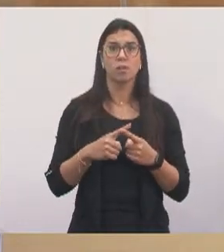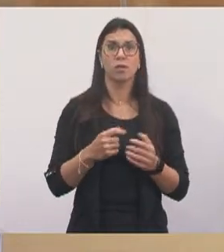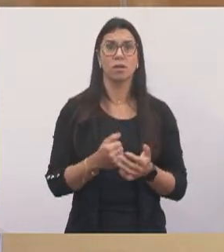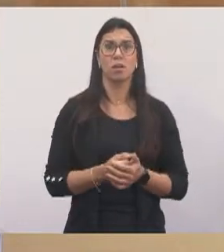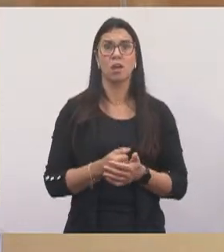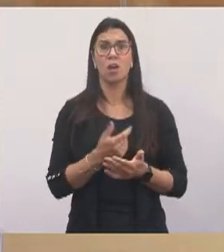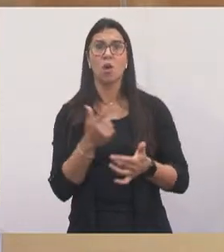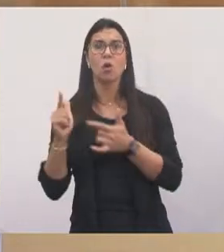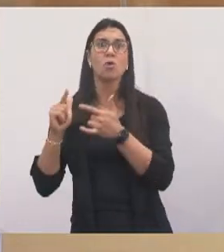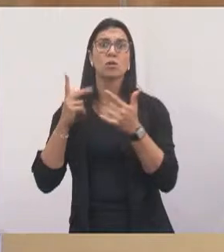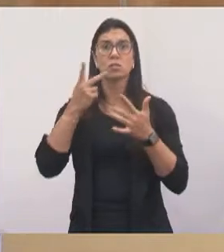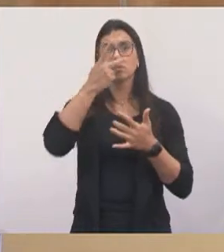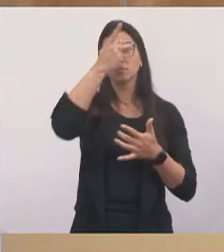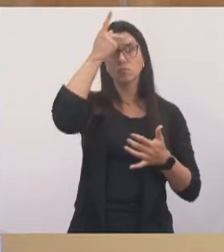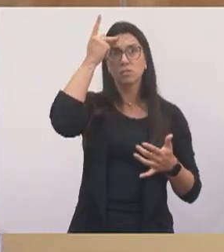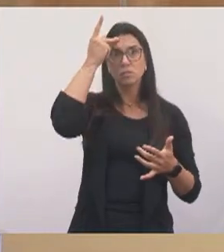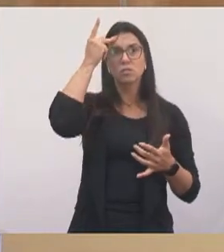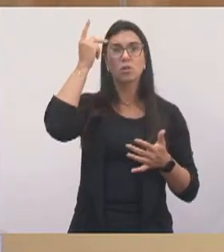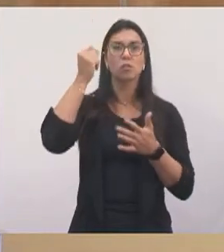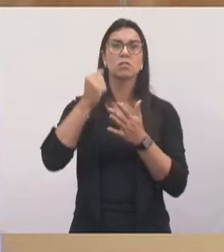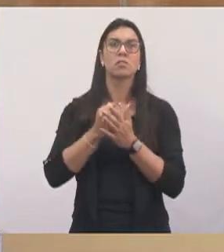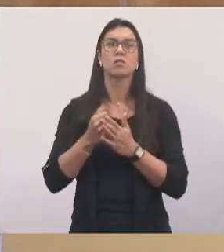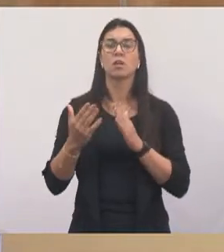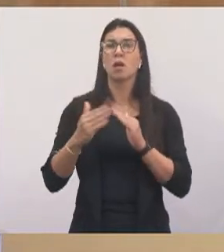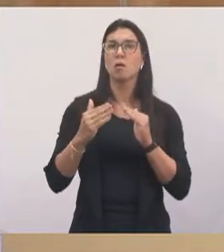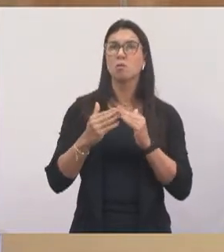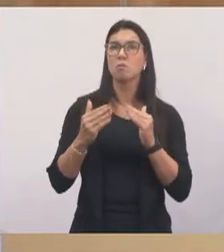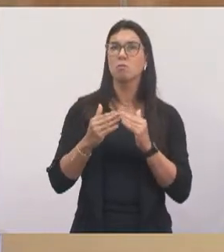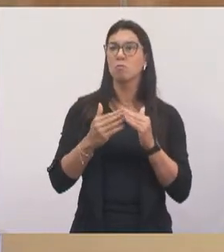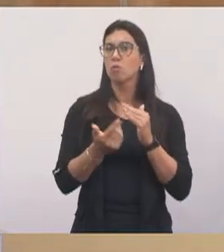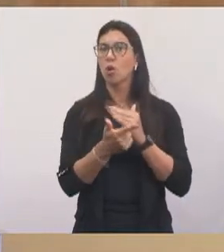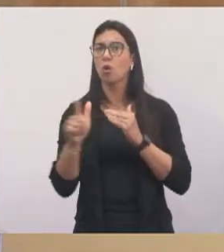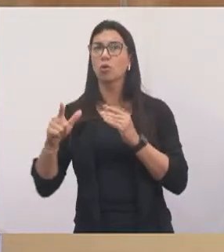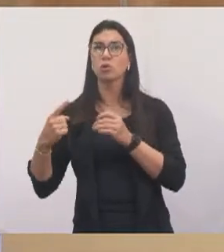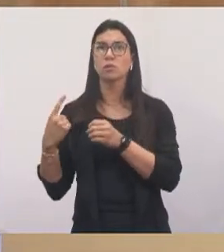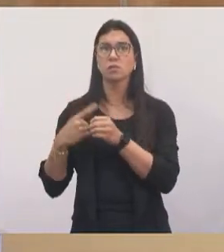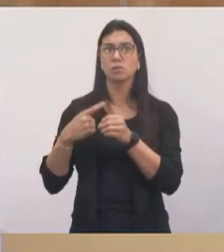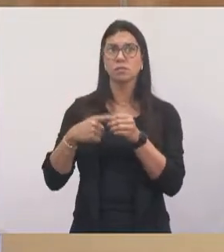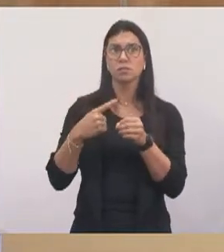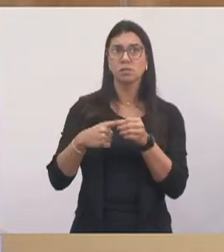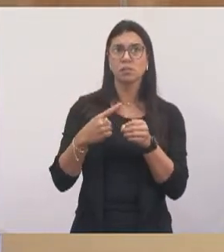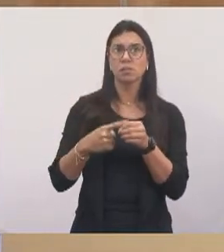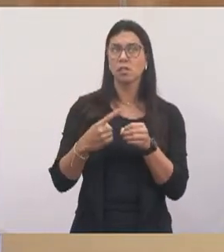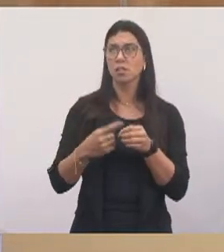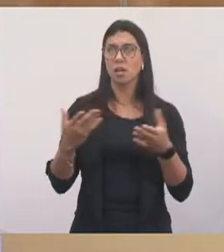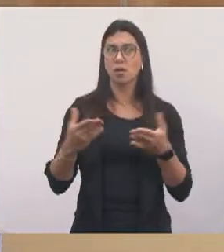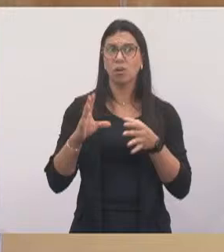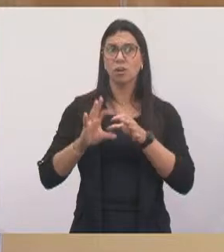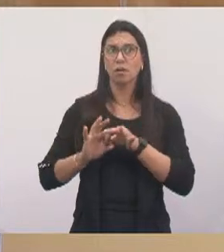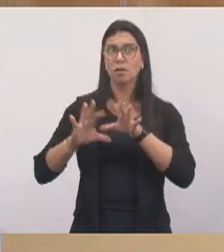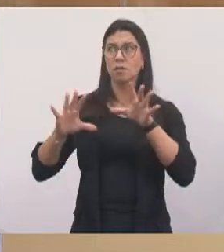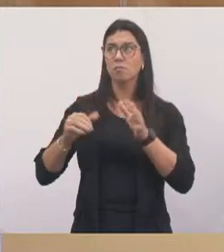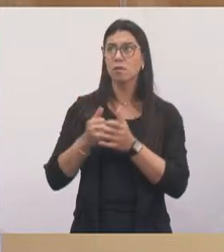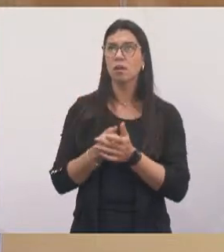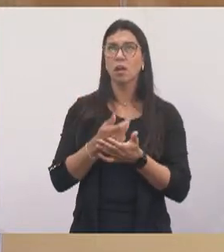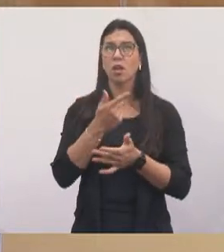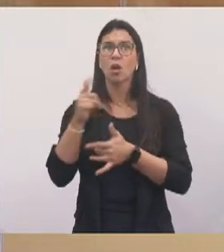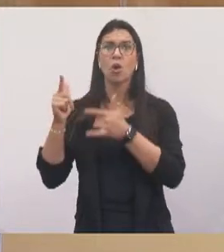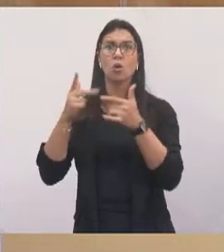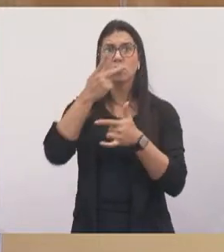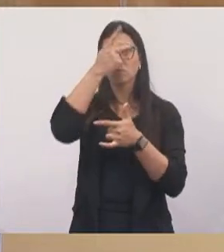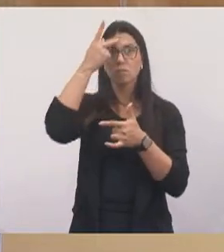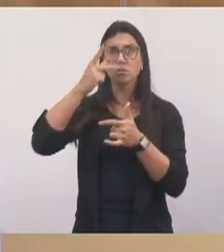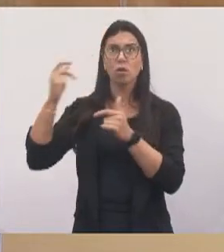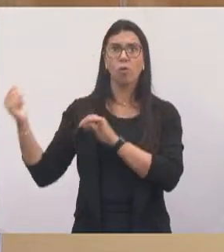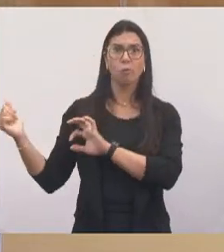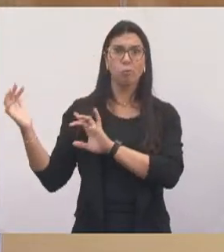de fora da nossa cidade. Nós já temos muitos problemas aqui em Jacareí, dentro da causa animal. Nós vamos permitir que gente de cidades vizinhas venham